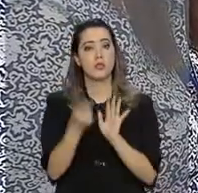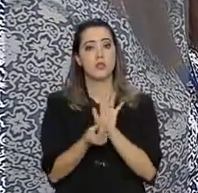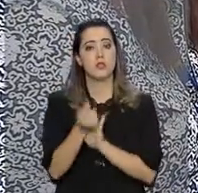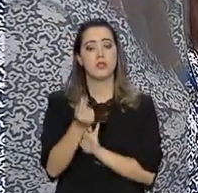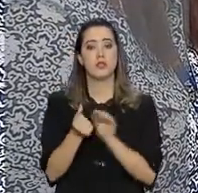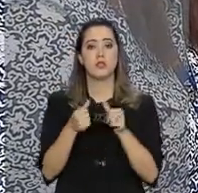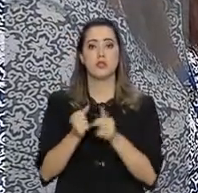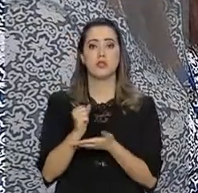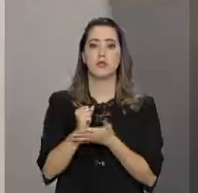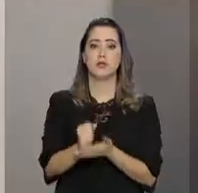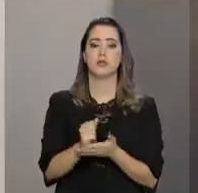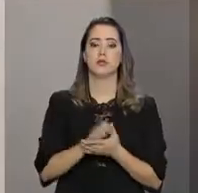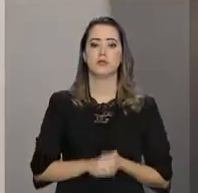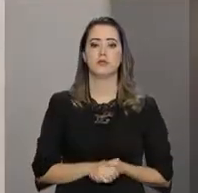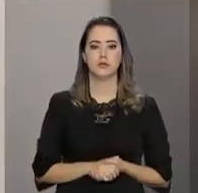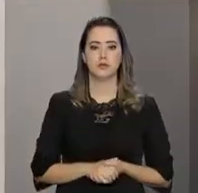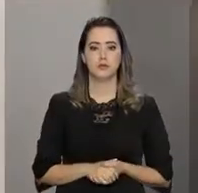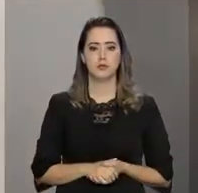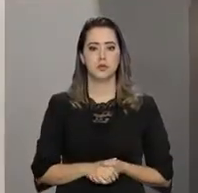está disponível